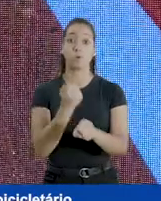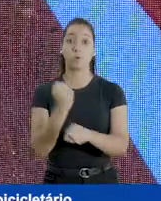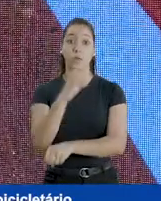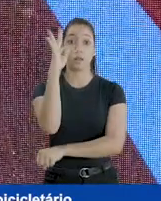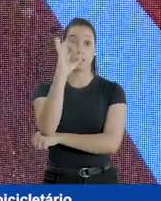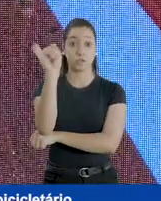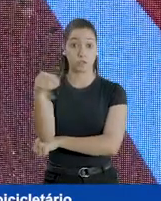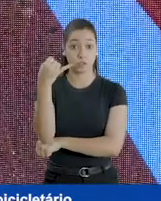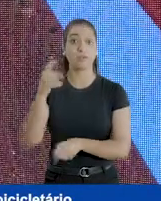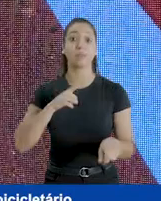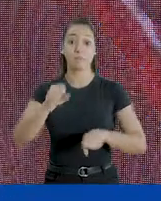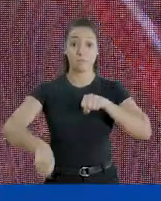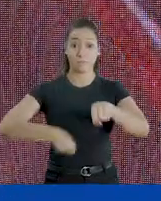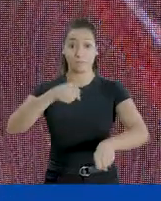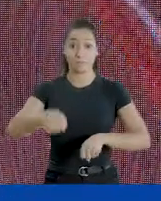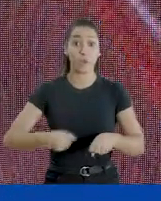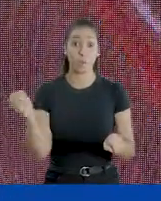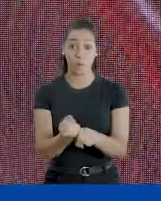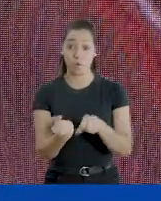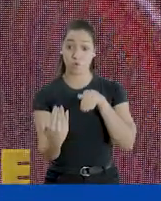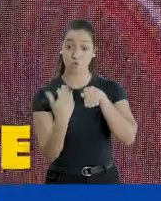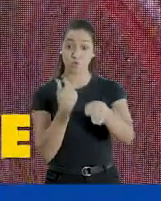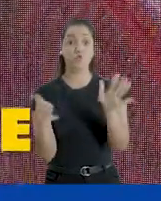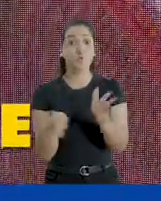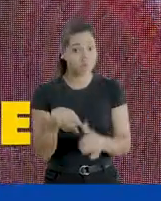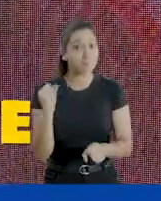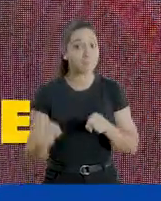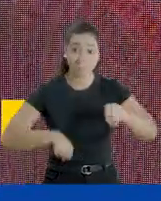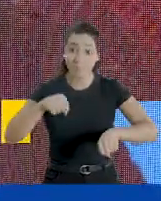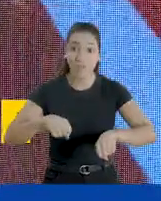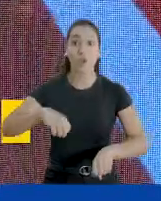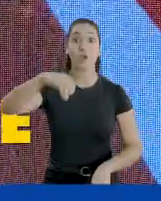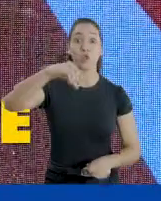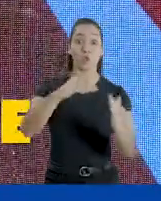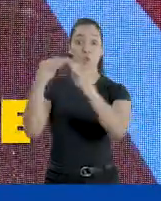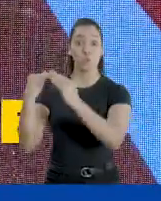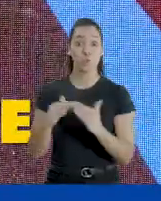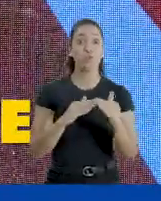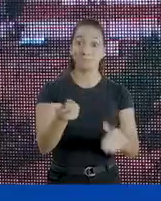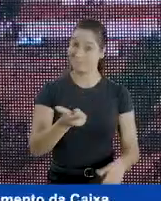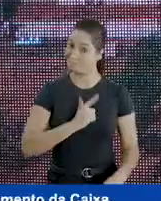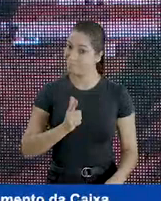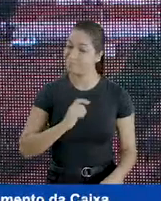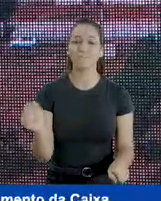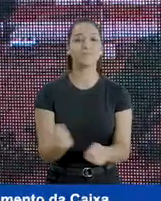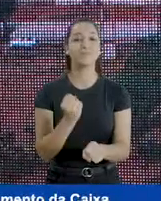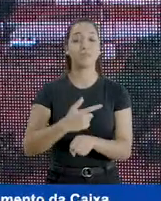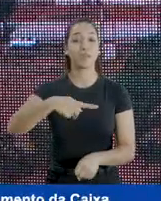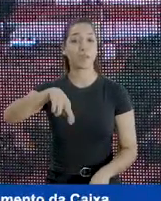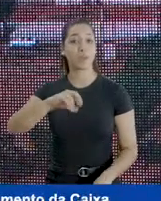Terminal Jardins e outra coisa, aí vai ter bicicletário, porque nós vamos construir ciclovia também. 9 bairros serão atingidos. Obra